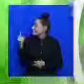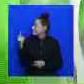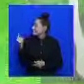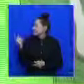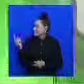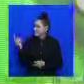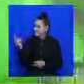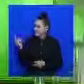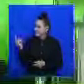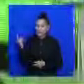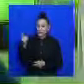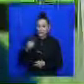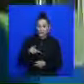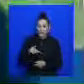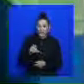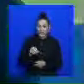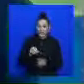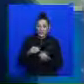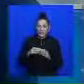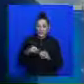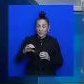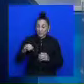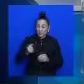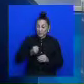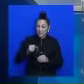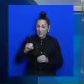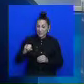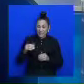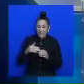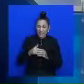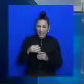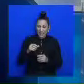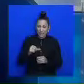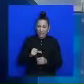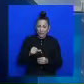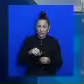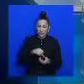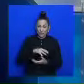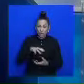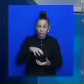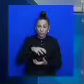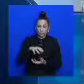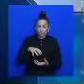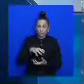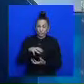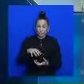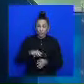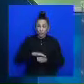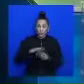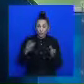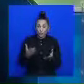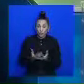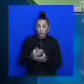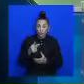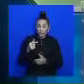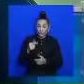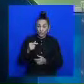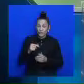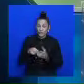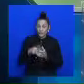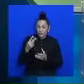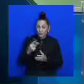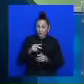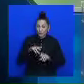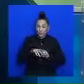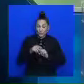valendo! Novamente as 10 bolas numeradas de 0 a 9 dentro do nosso segundo globo, globo do Super 7,